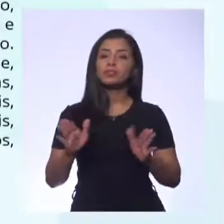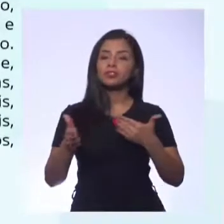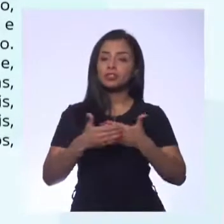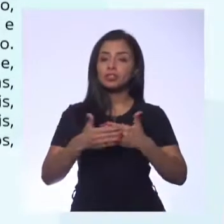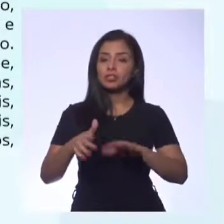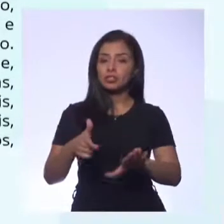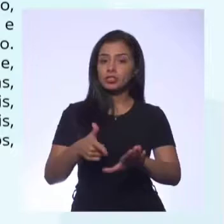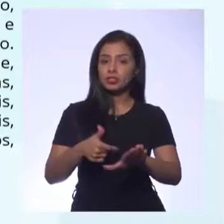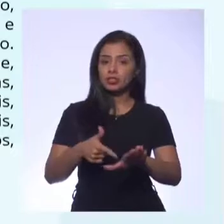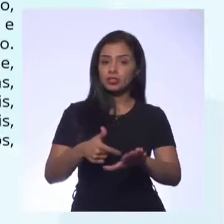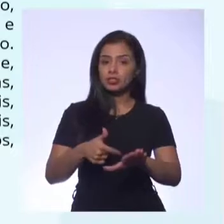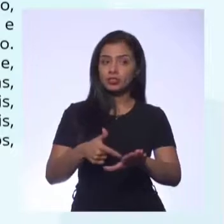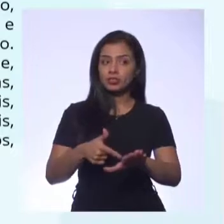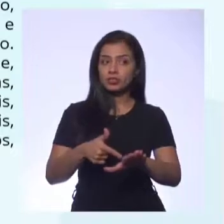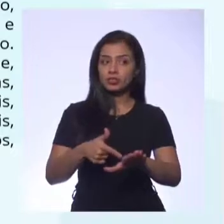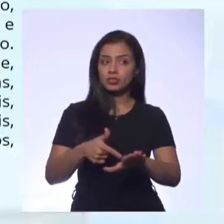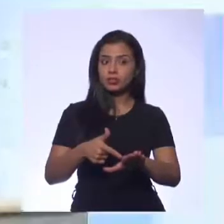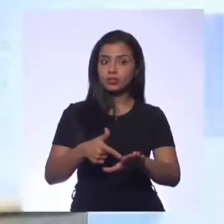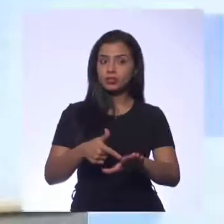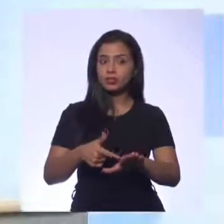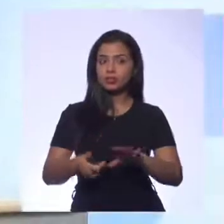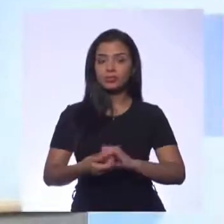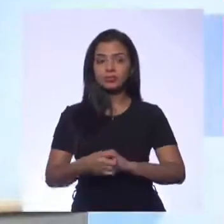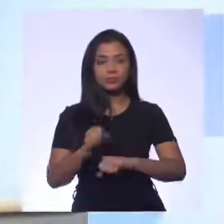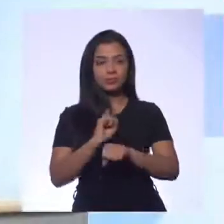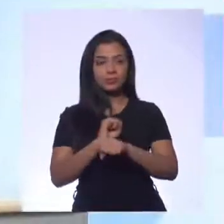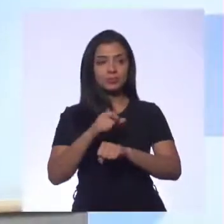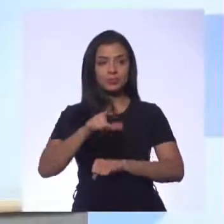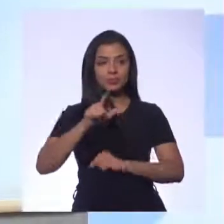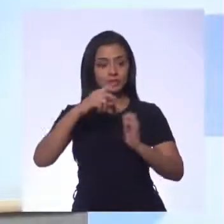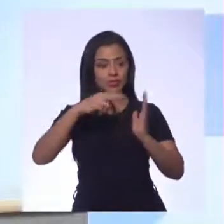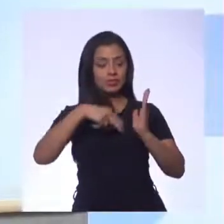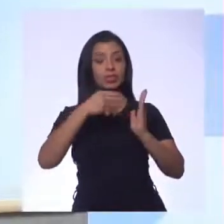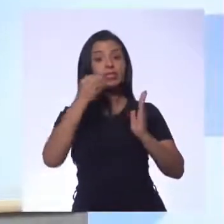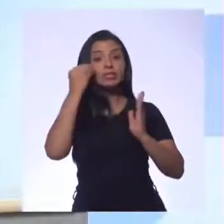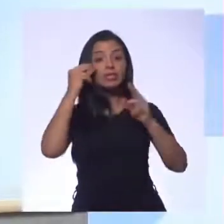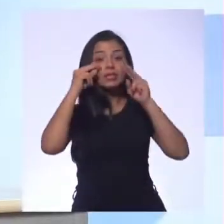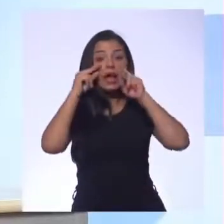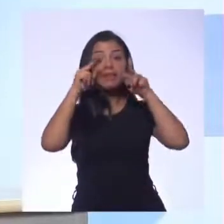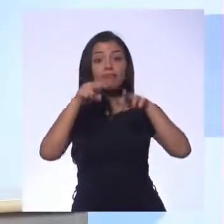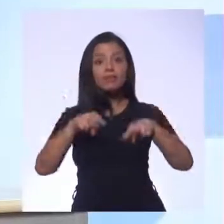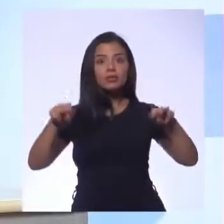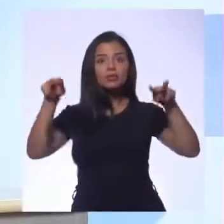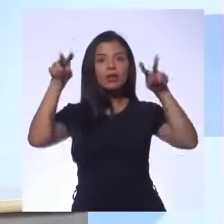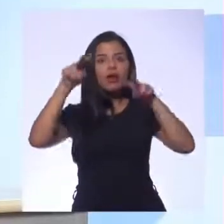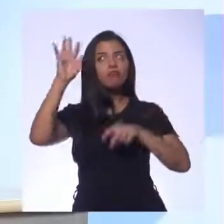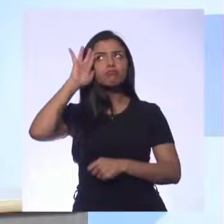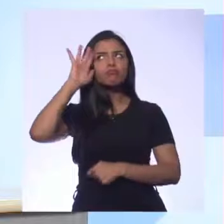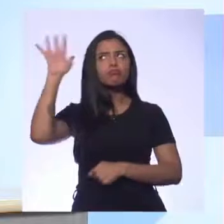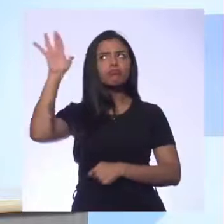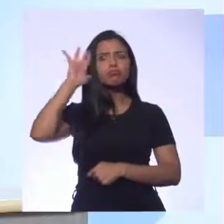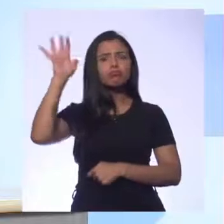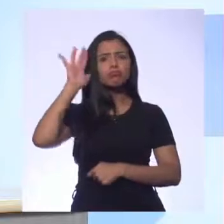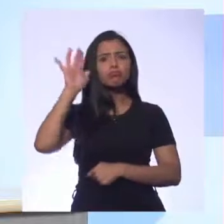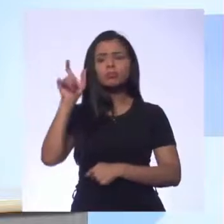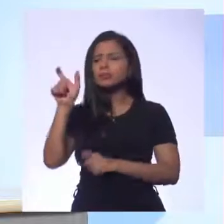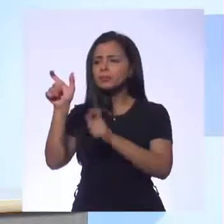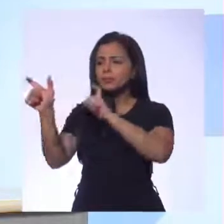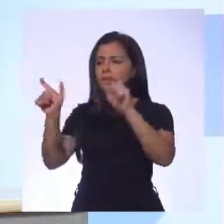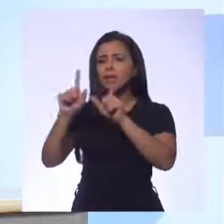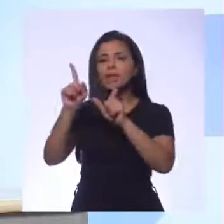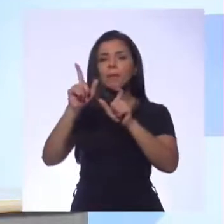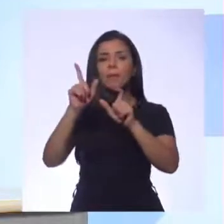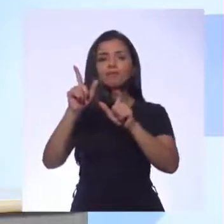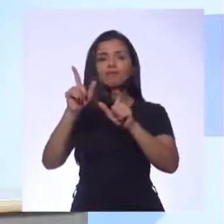vaso... Antes de começar a leitura, né? Vamos voltar aqui. Tentem visualizar a situação, tá? Não foquem só nas palavras.